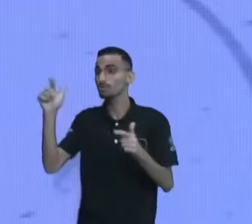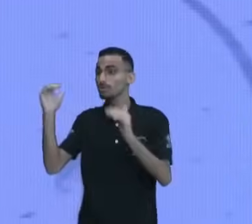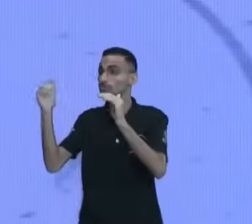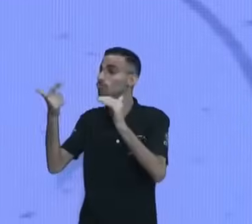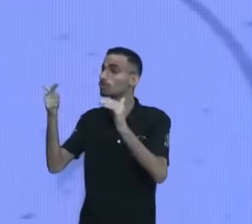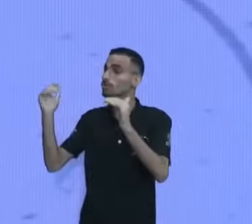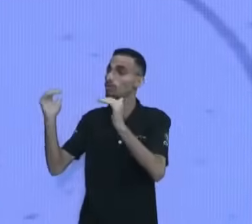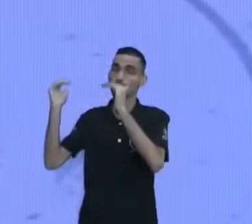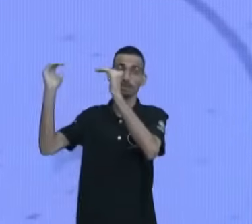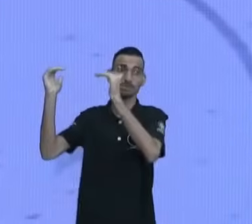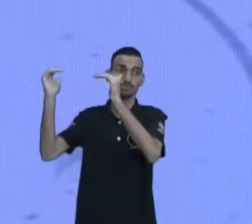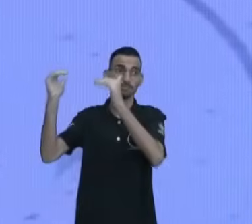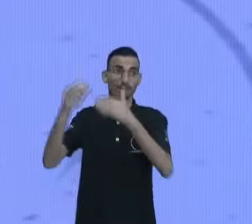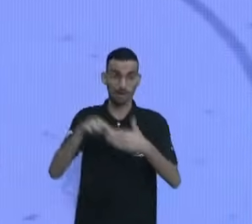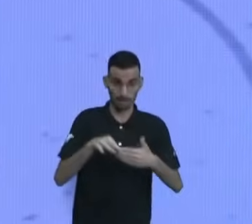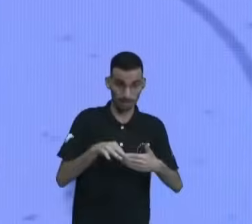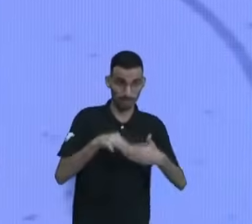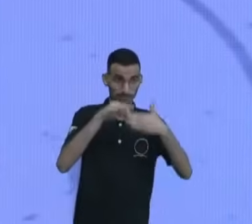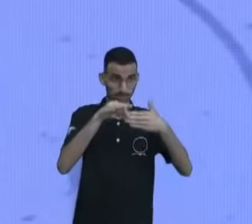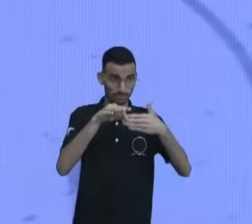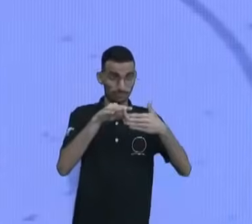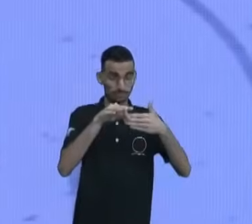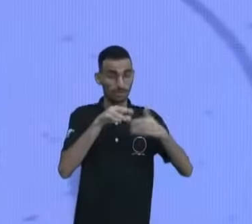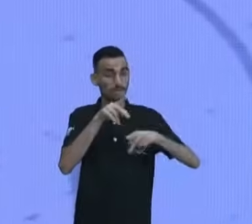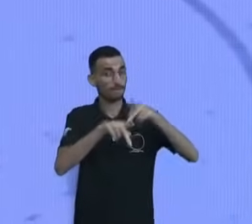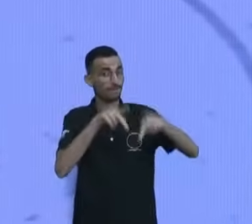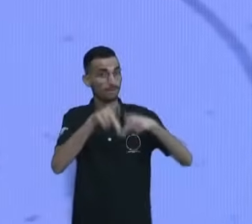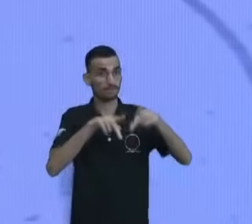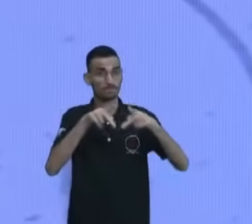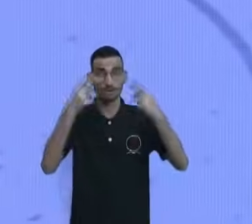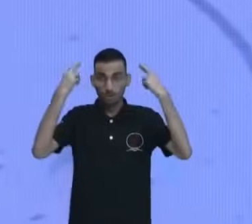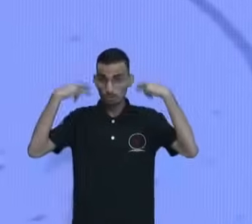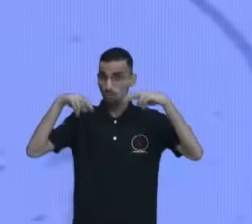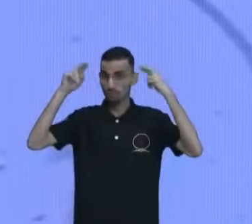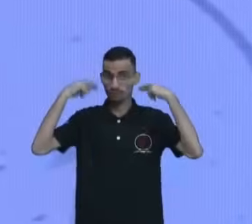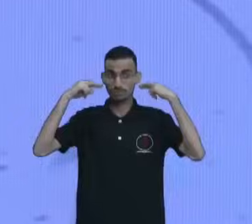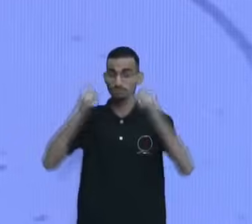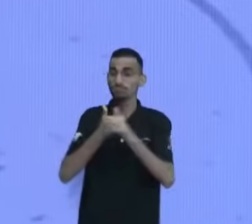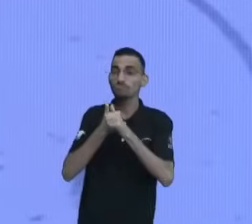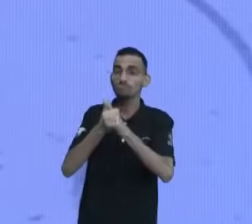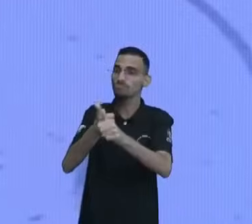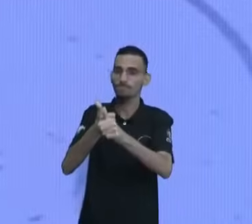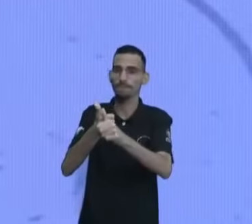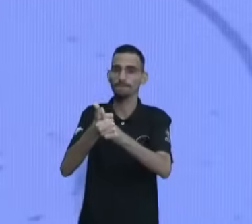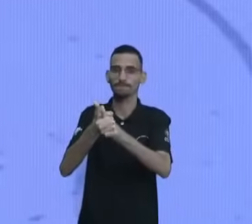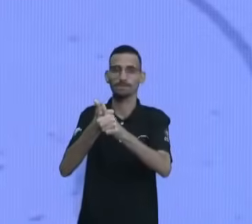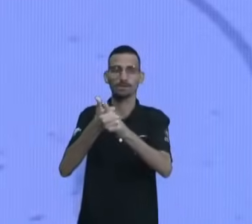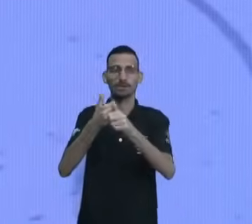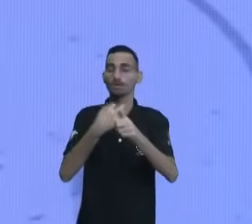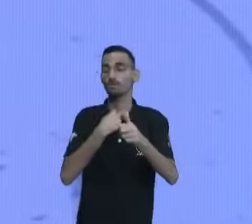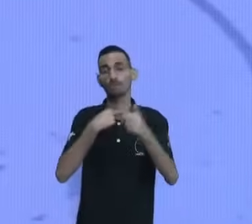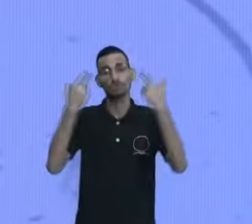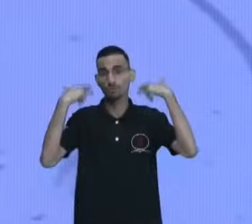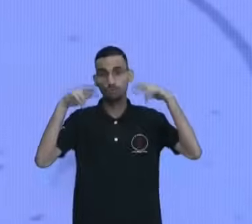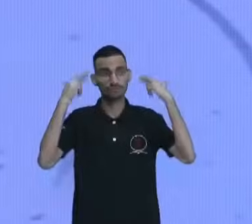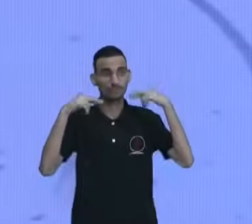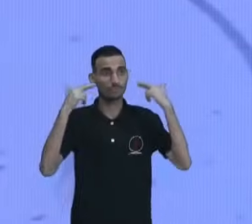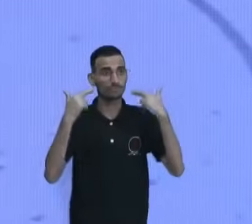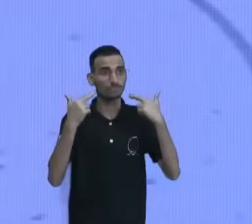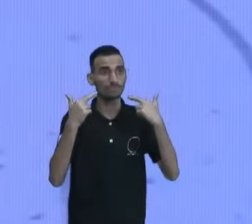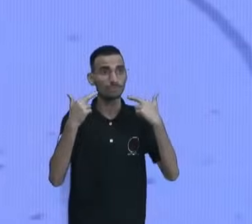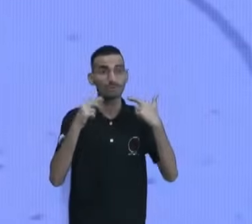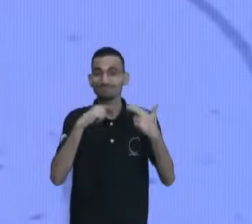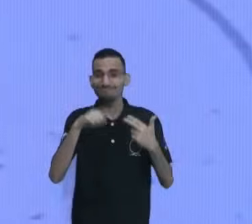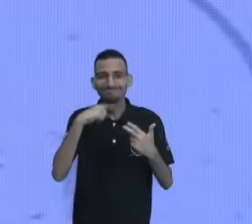ovelha não lidera ovelha e se você pastor não foi chamado para tem uma liderança na igreja como